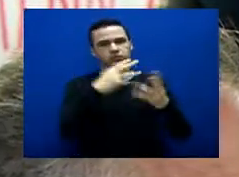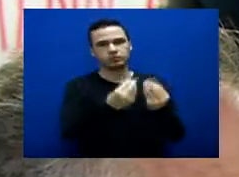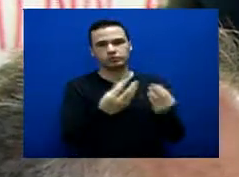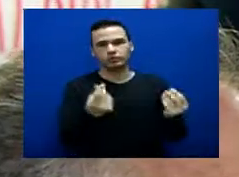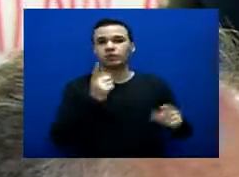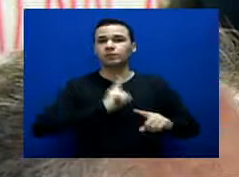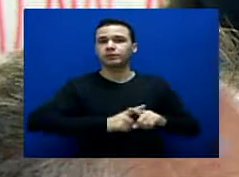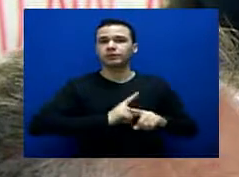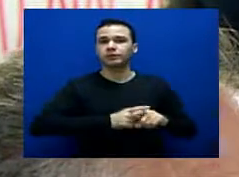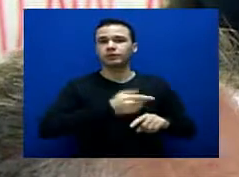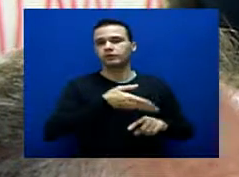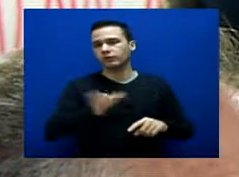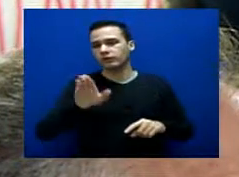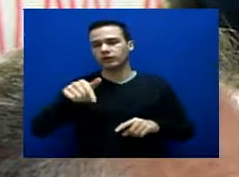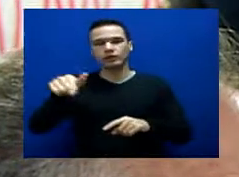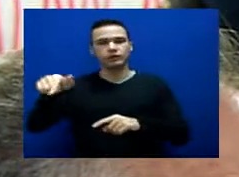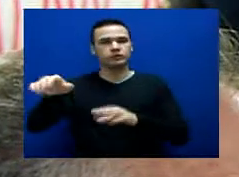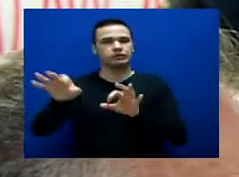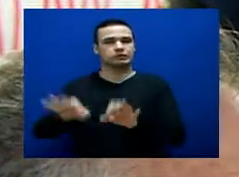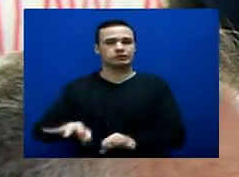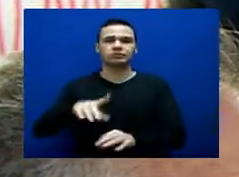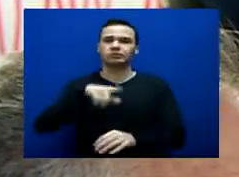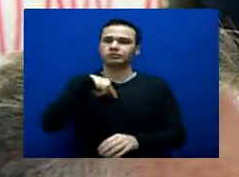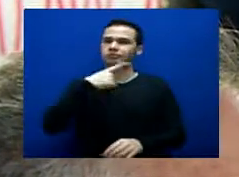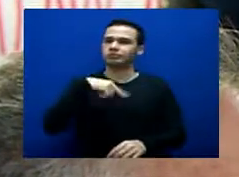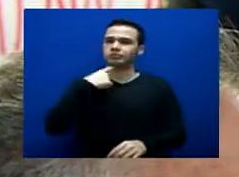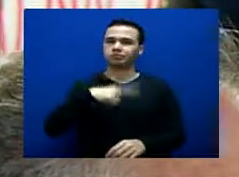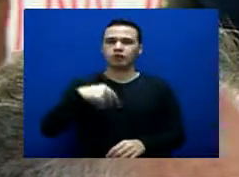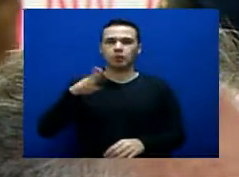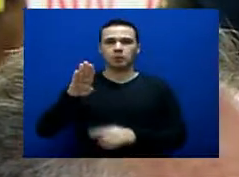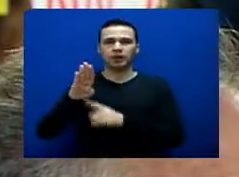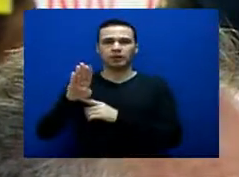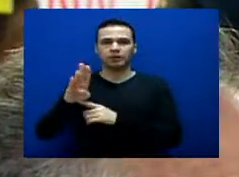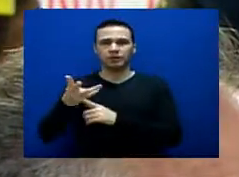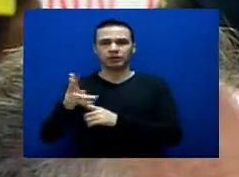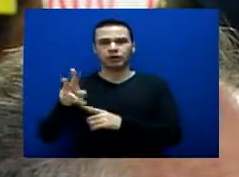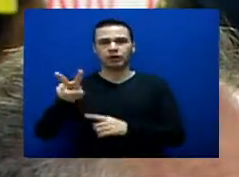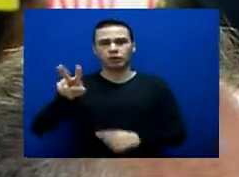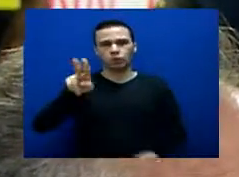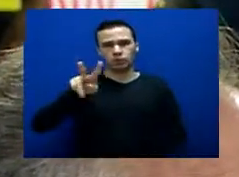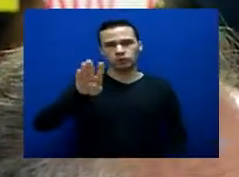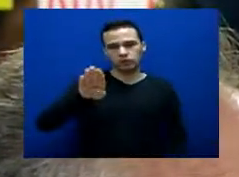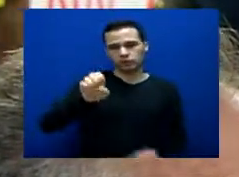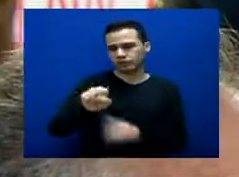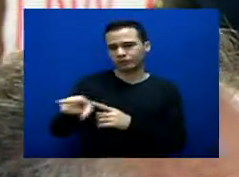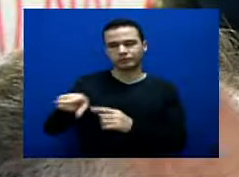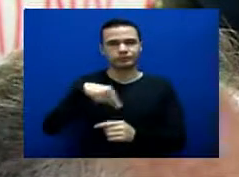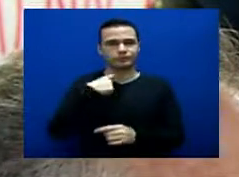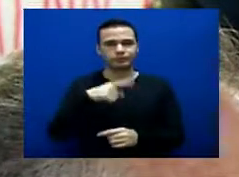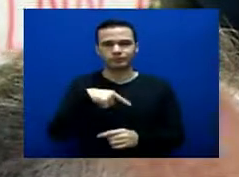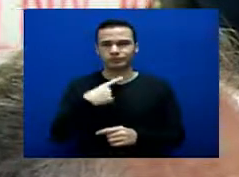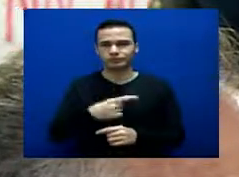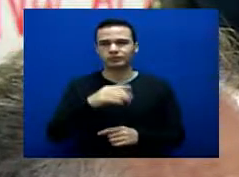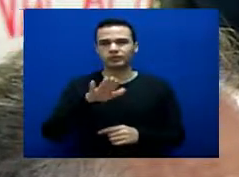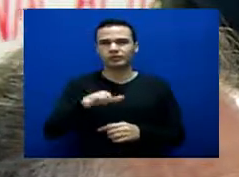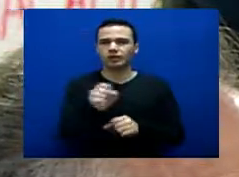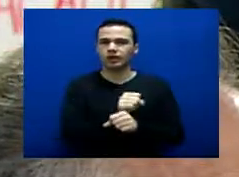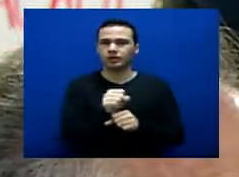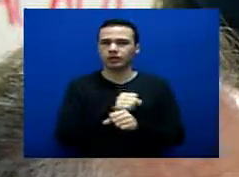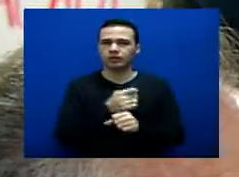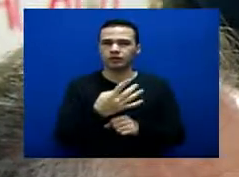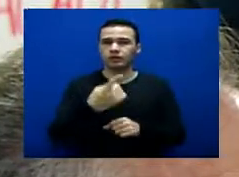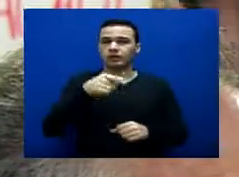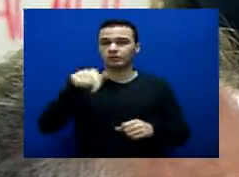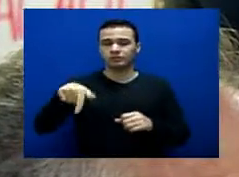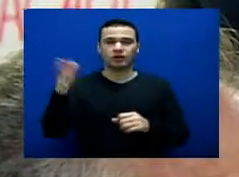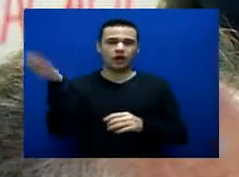não encontram as consultas nas unidades básicas de saúde. Não tem médicos. Há 3, 4 anos que não se faz um concurso público